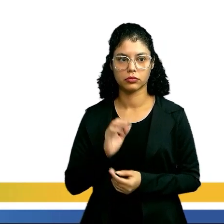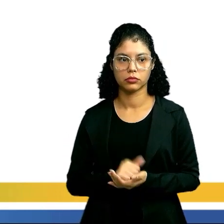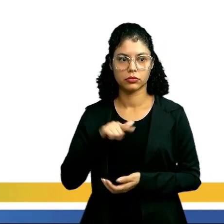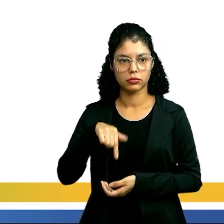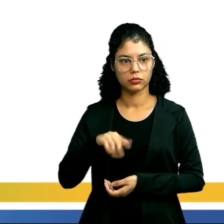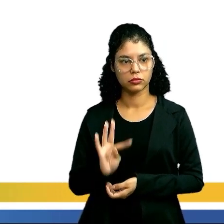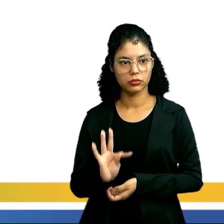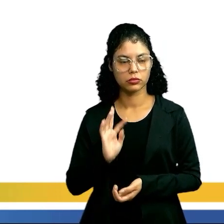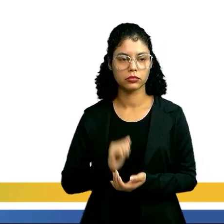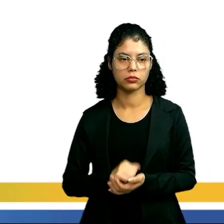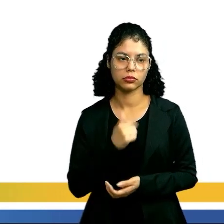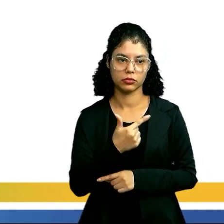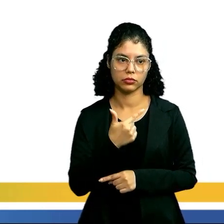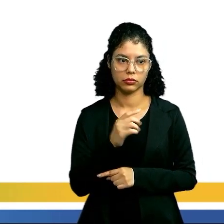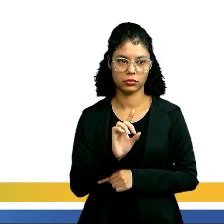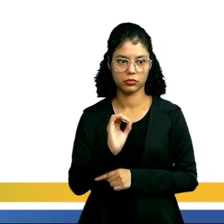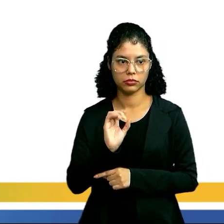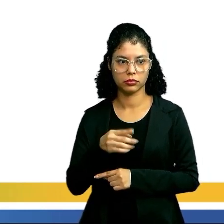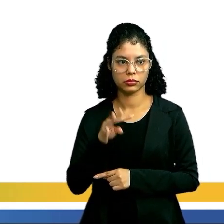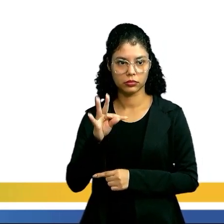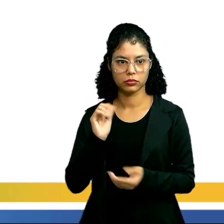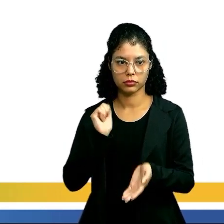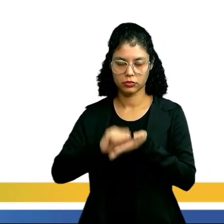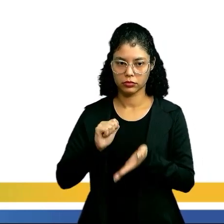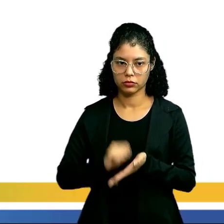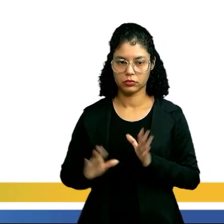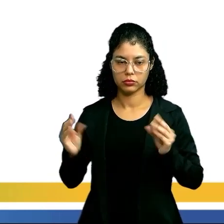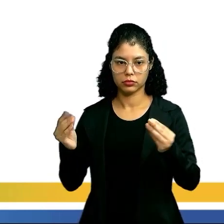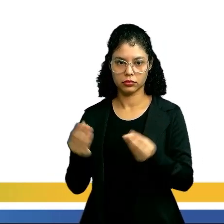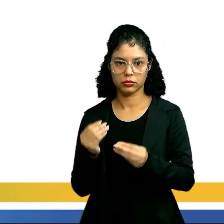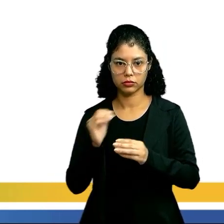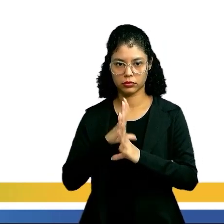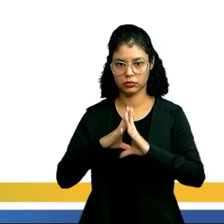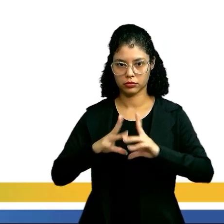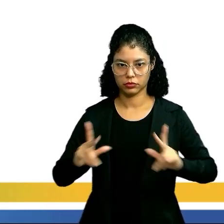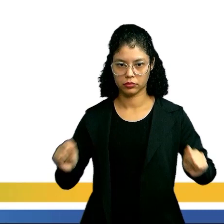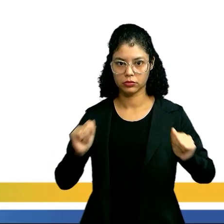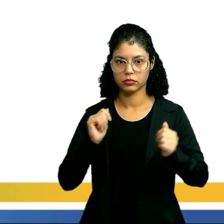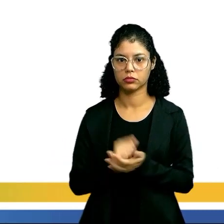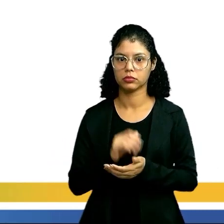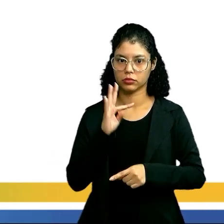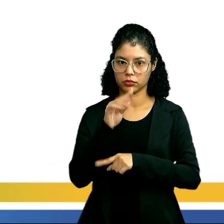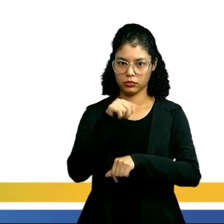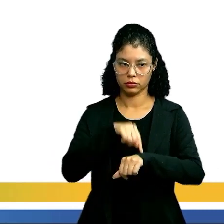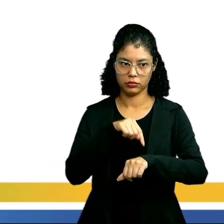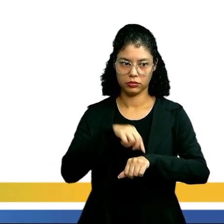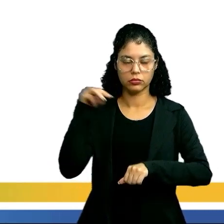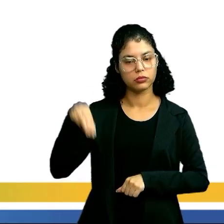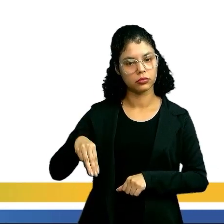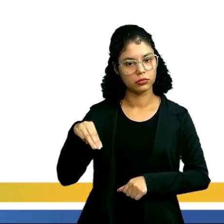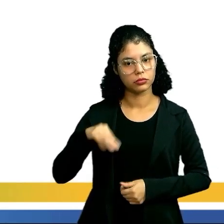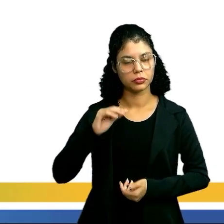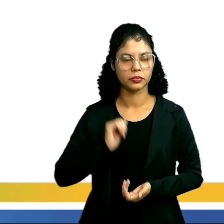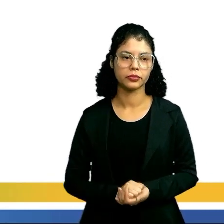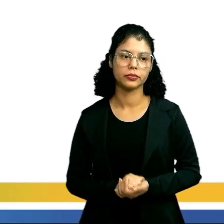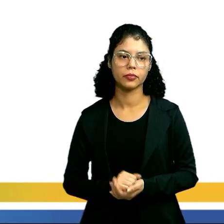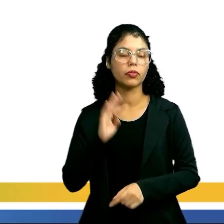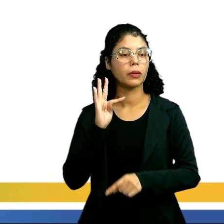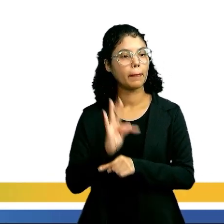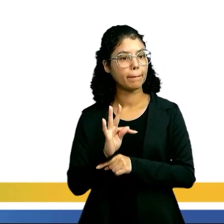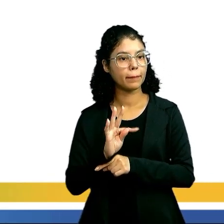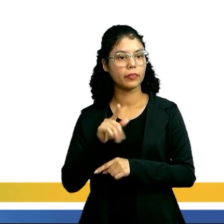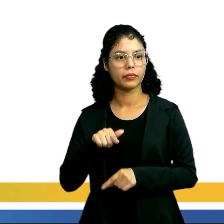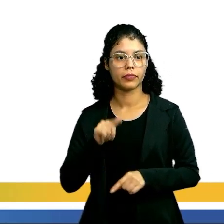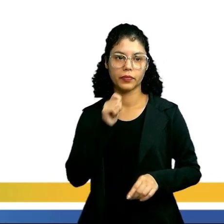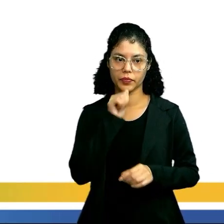2 elevado a 0,5T descreve como a substância decompõe-se em função do tempo, em T minutos. Q